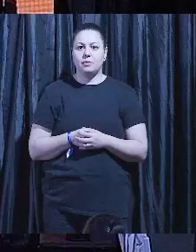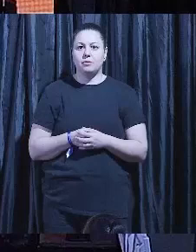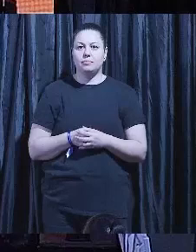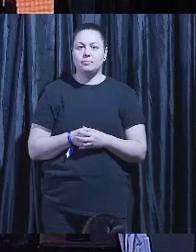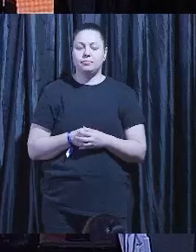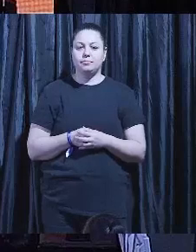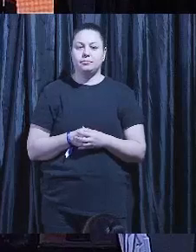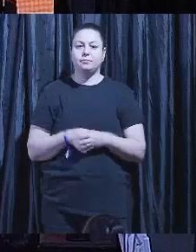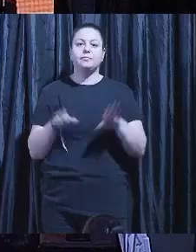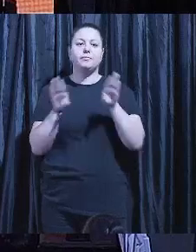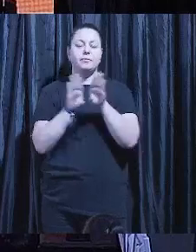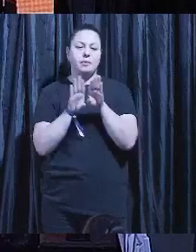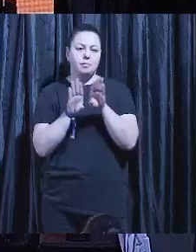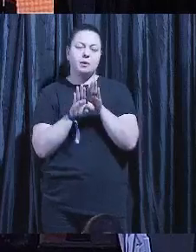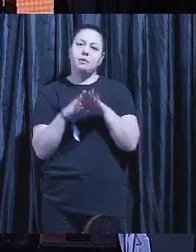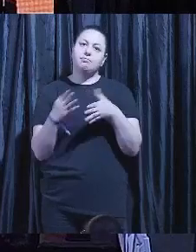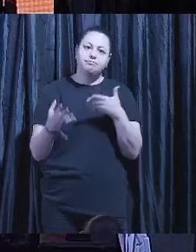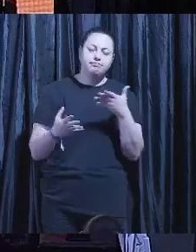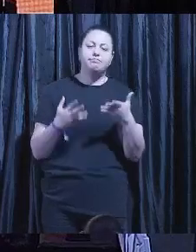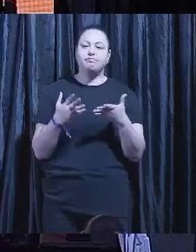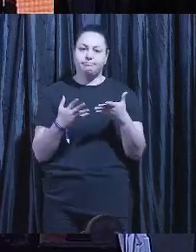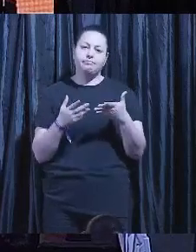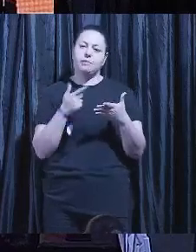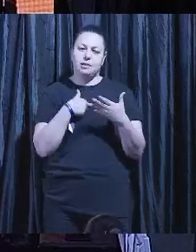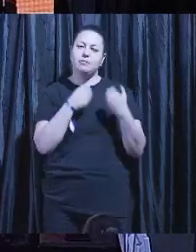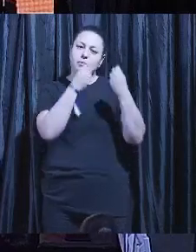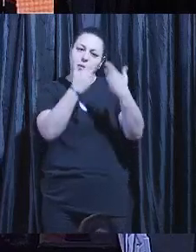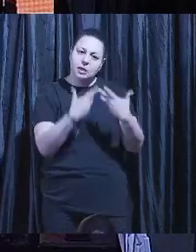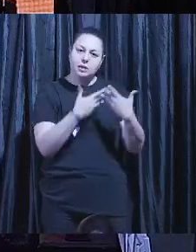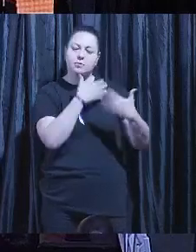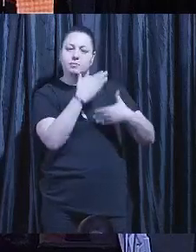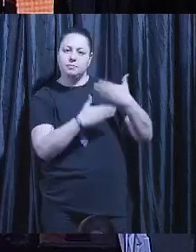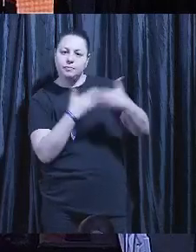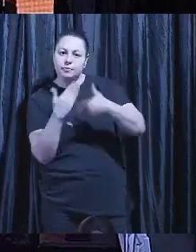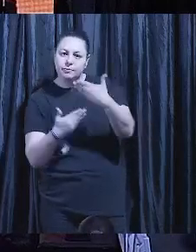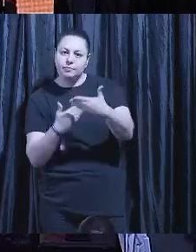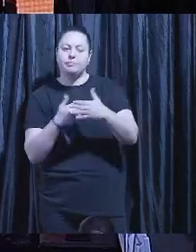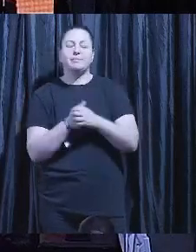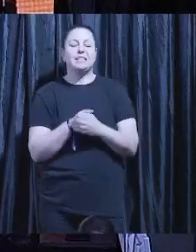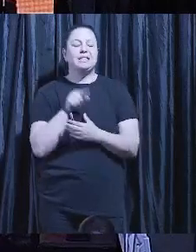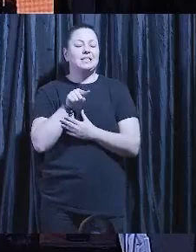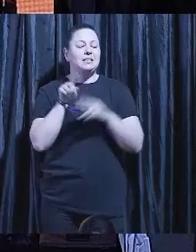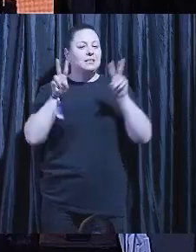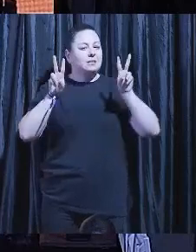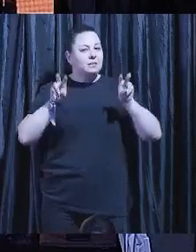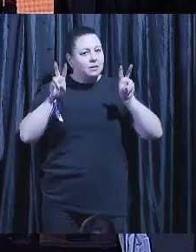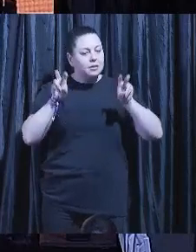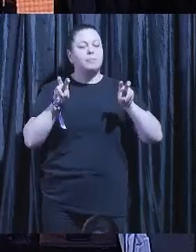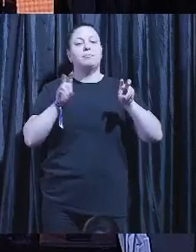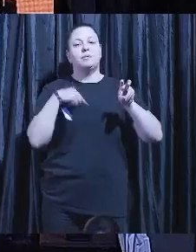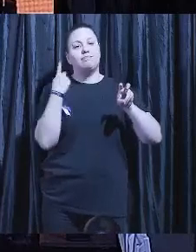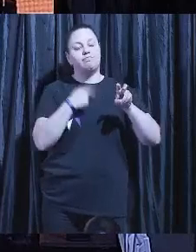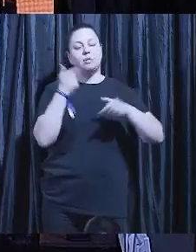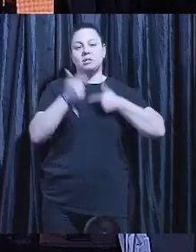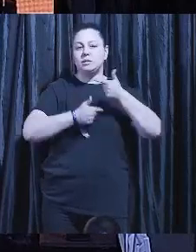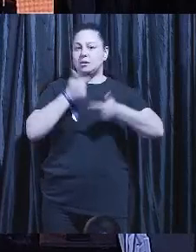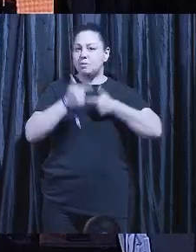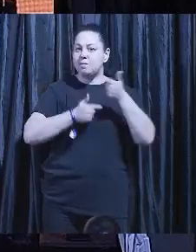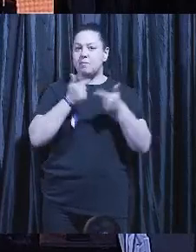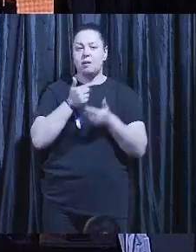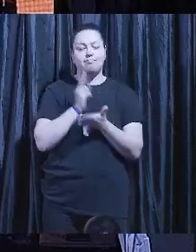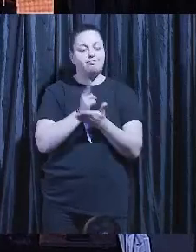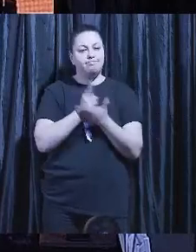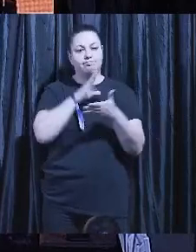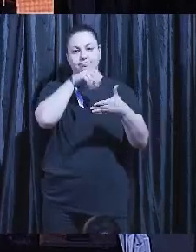vou trazendo esse processo da desinformação. Esse é um tema que a gente trabalha diretamente no